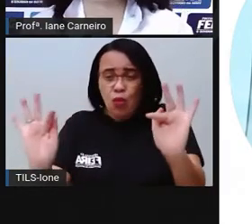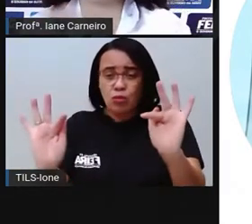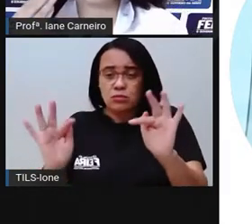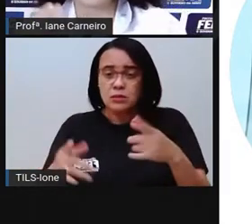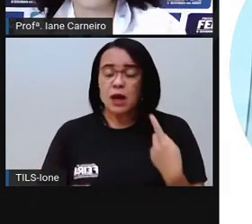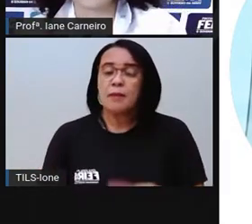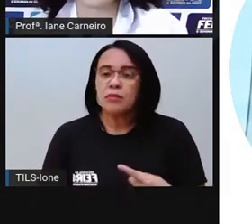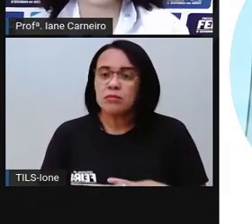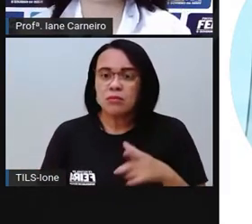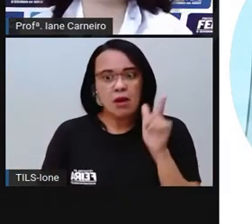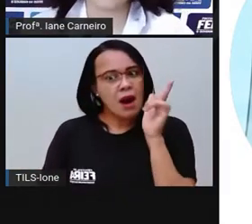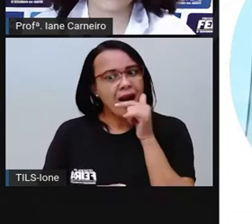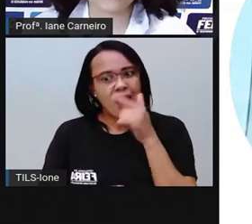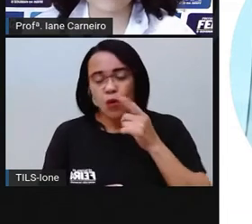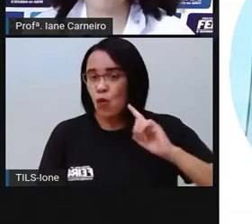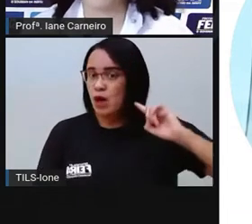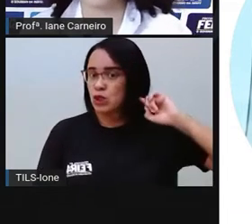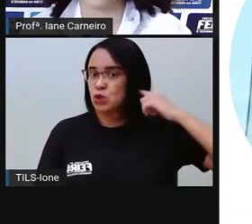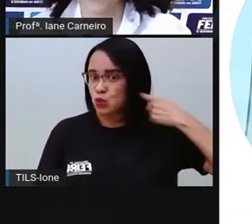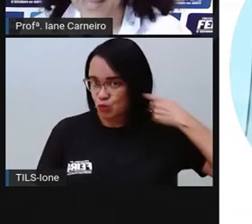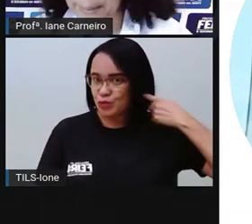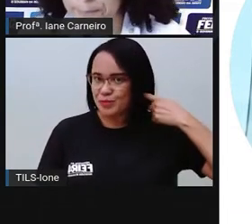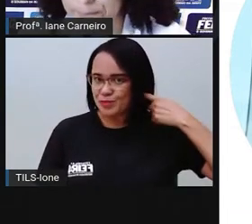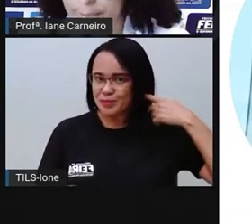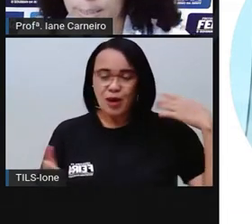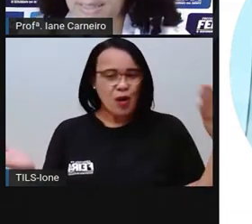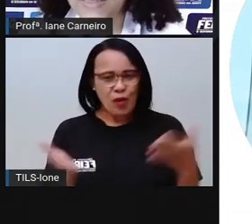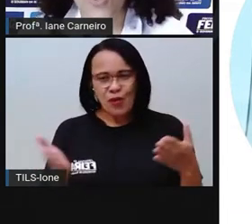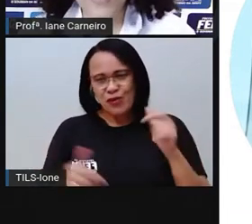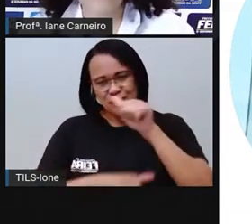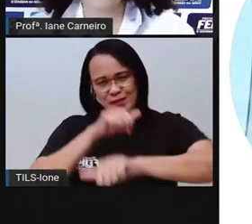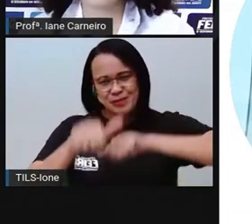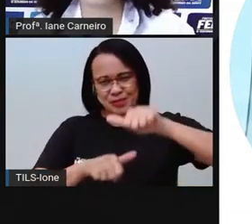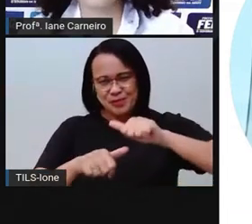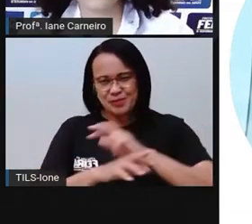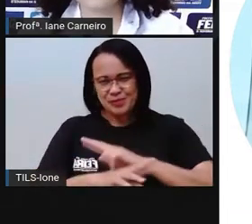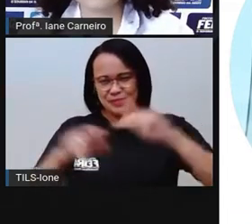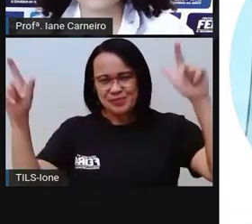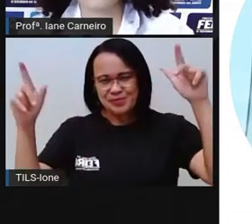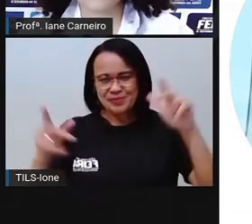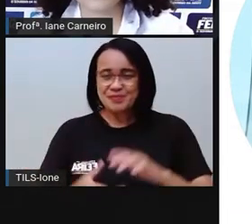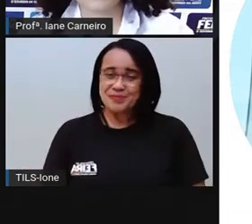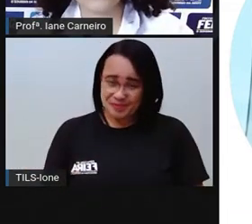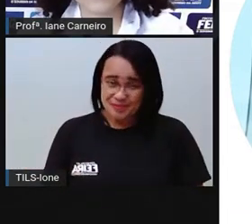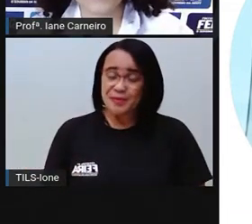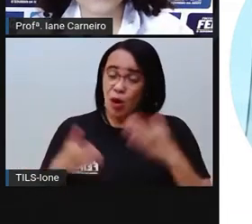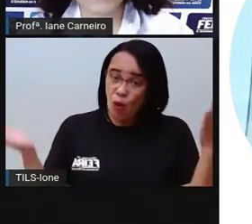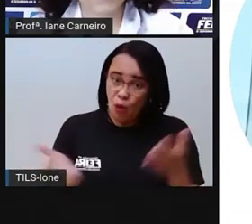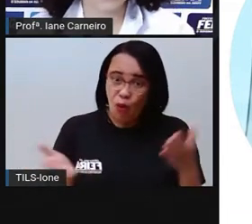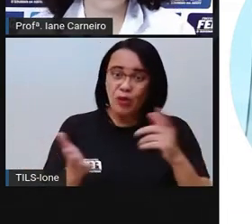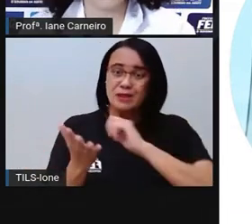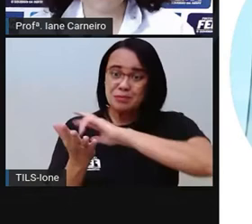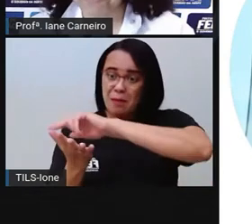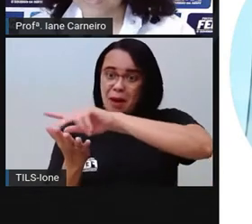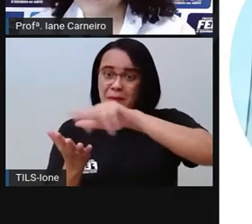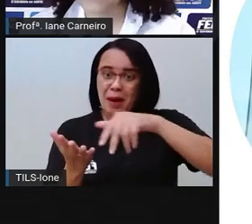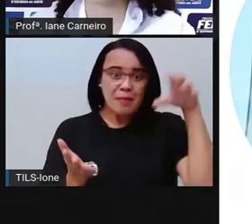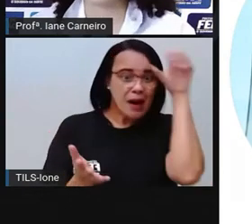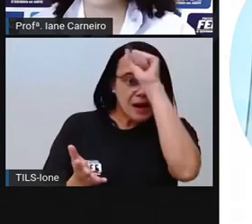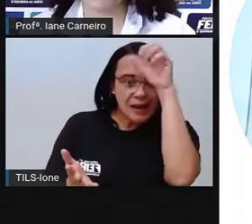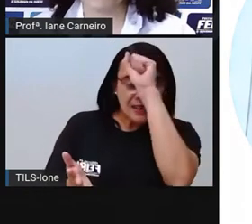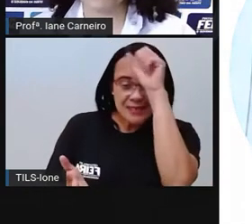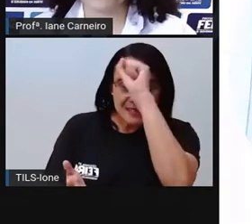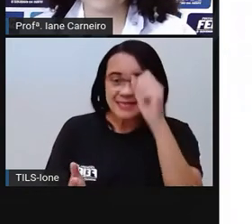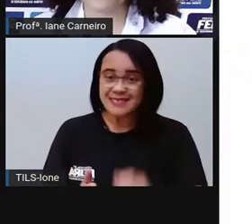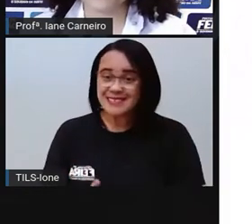filtrada. Então a gente precisa ter esses cuidados também, ok? Então olha o quanto de coisa que a gente aprendeu com essa poesia, só bastante coisa,